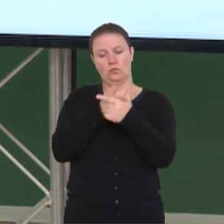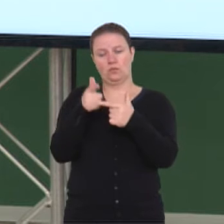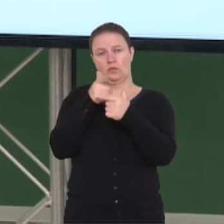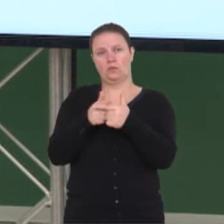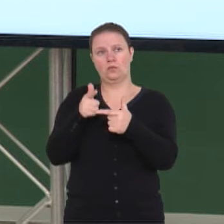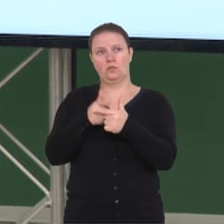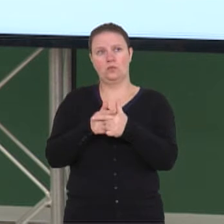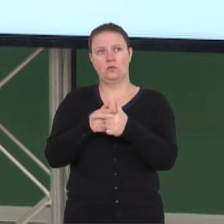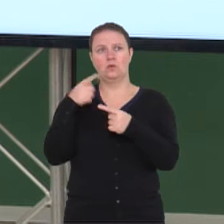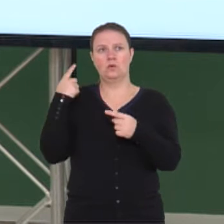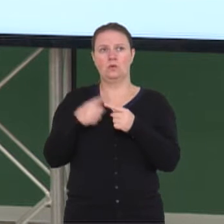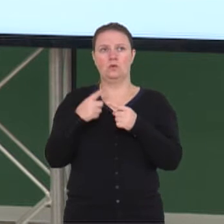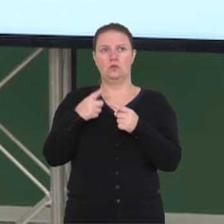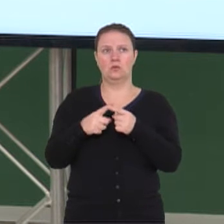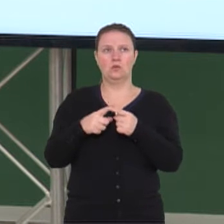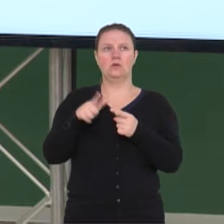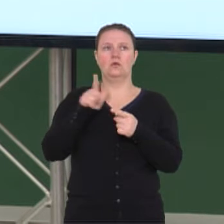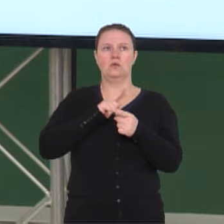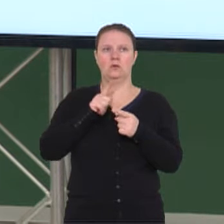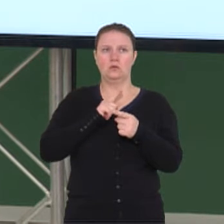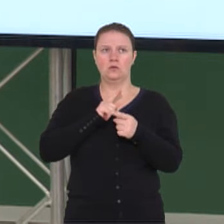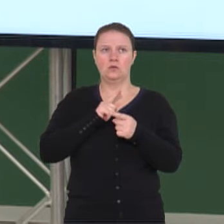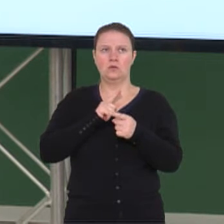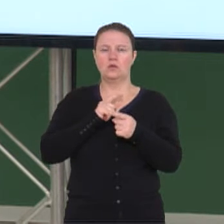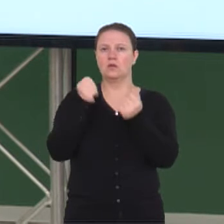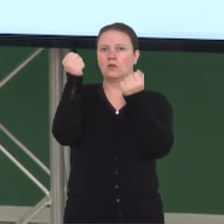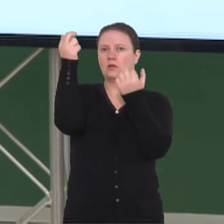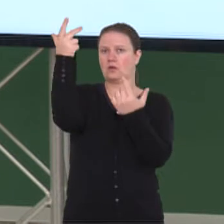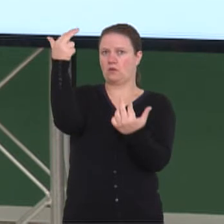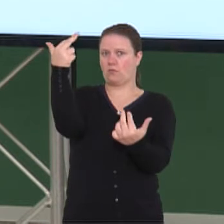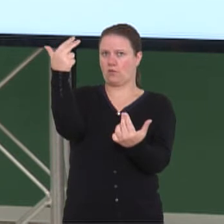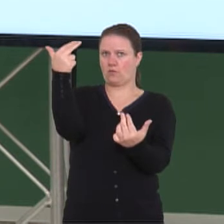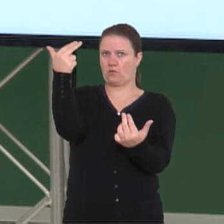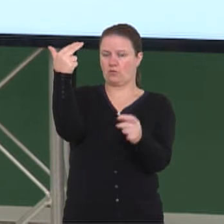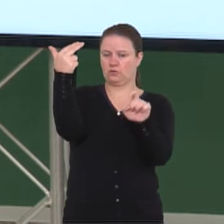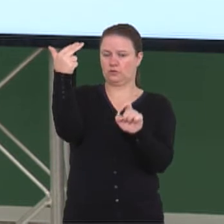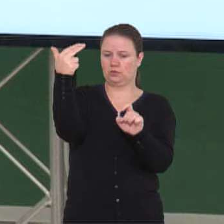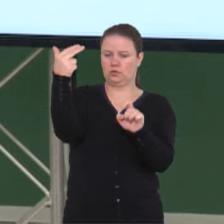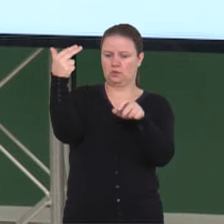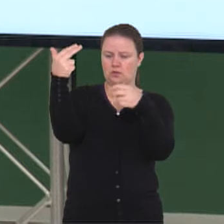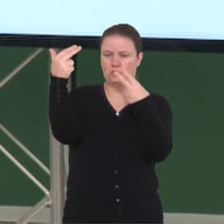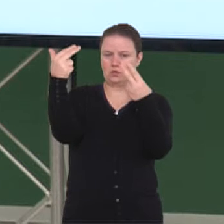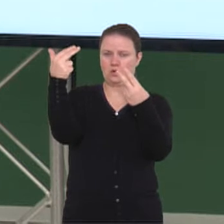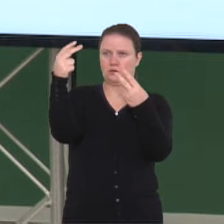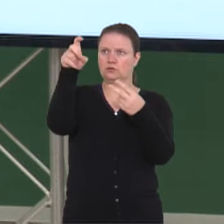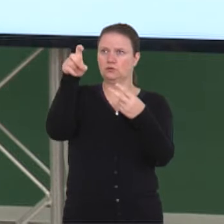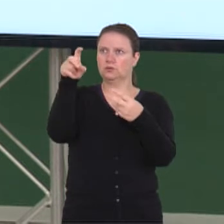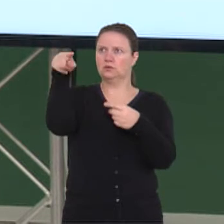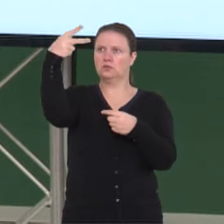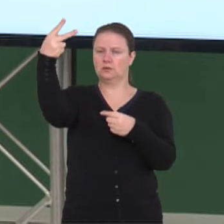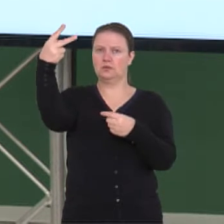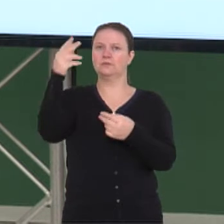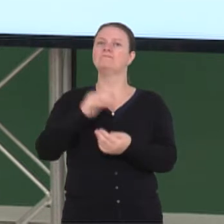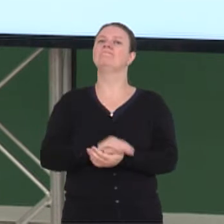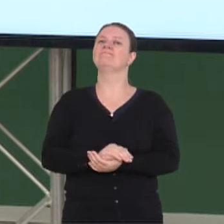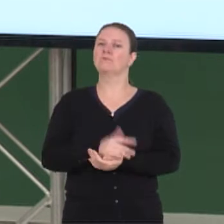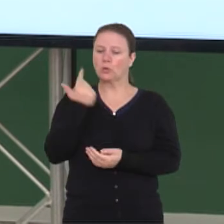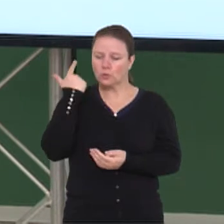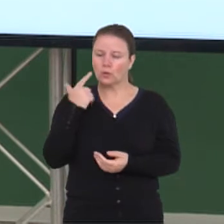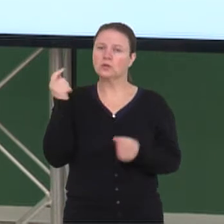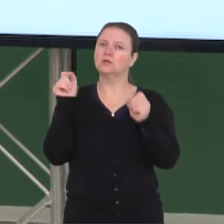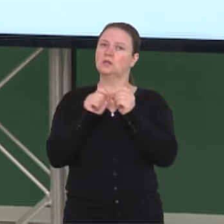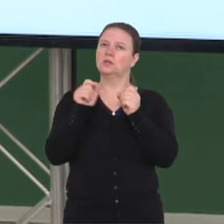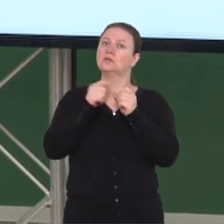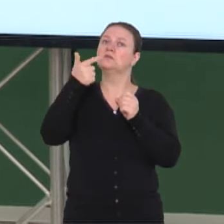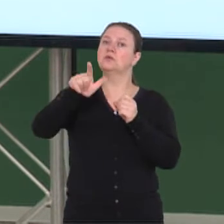Por quê? Aqui eu tenho ainda um grau igual ao grau do divisor. Resto igual ao divisor. Eu consigo fazer mais uma divisão.